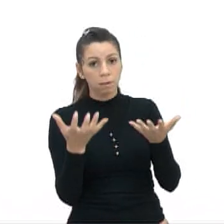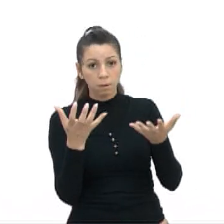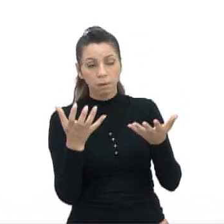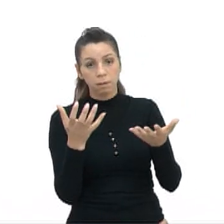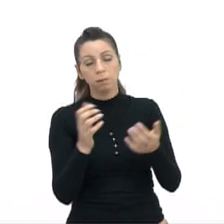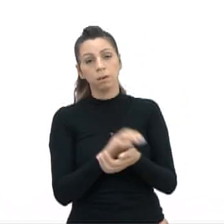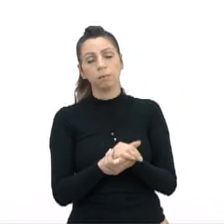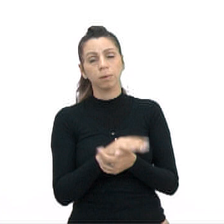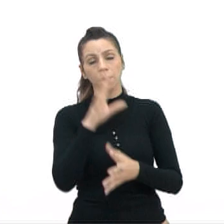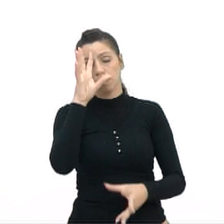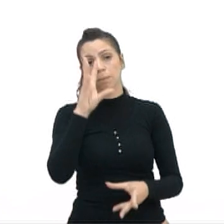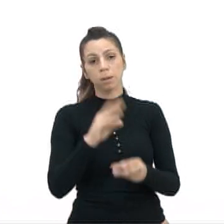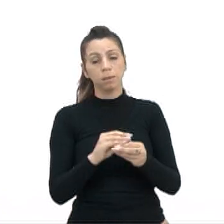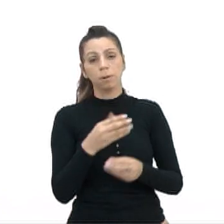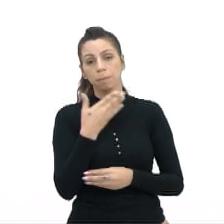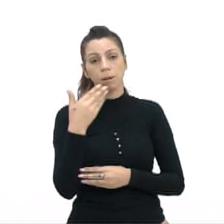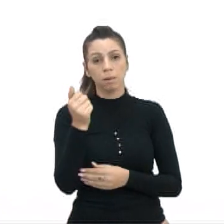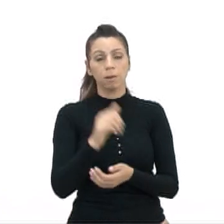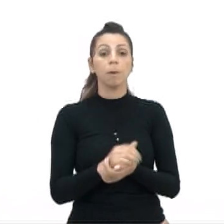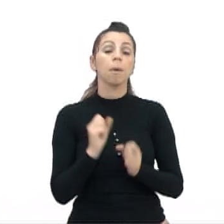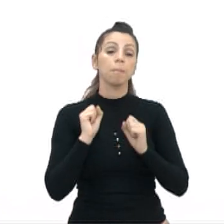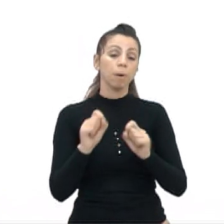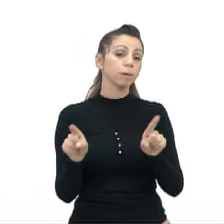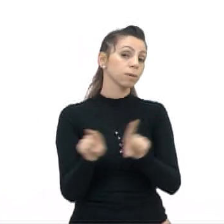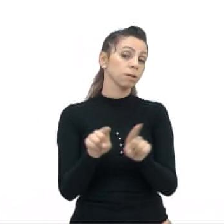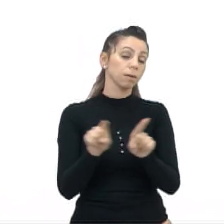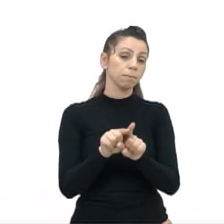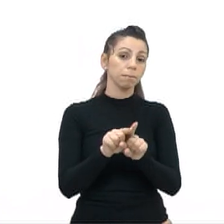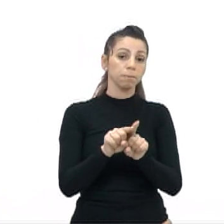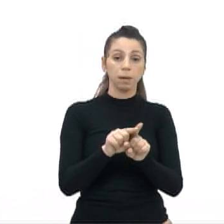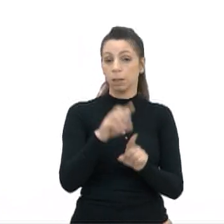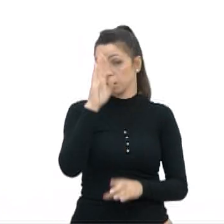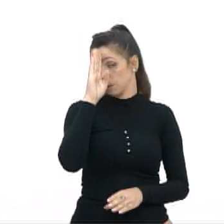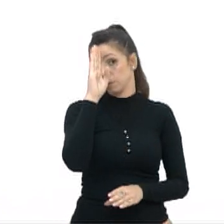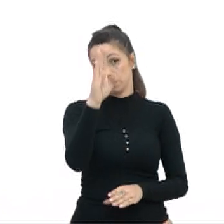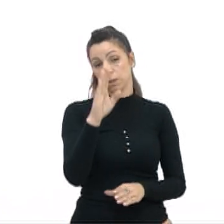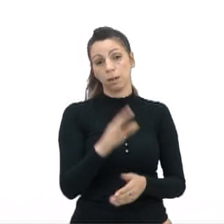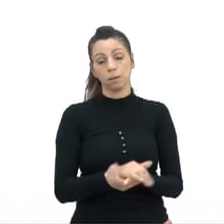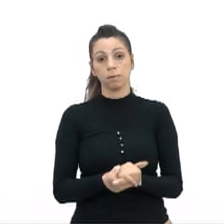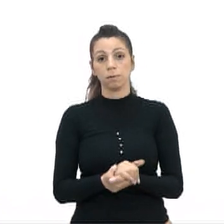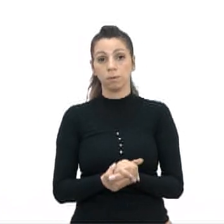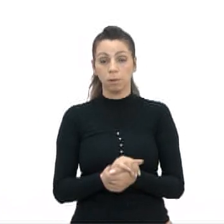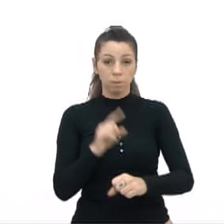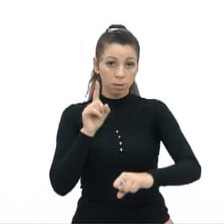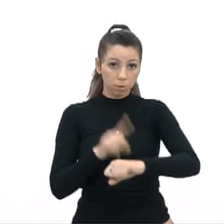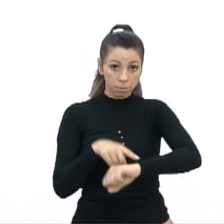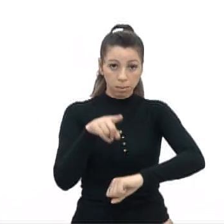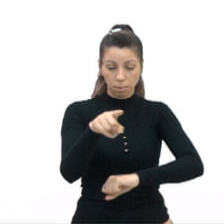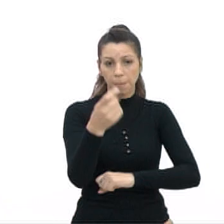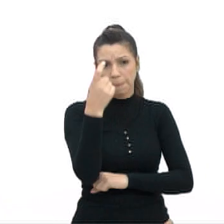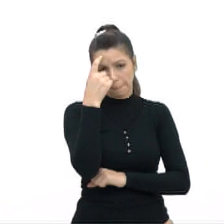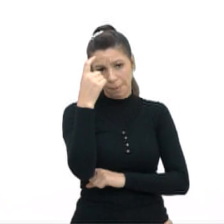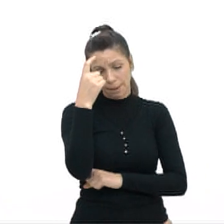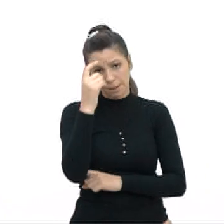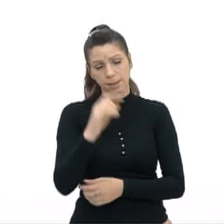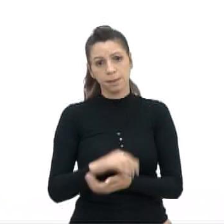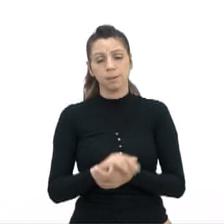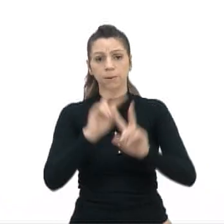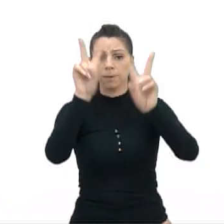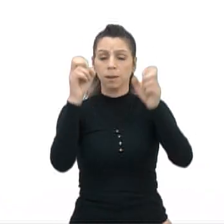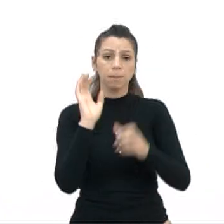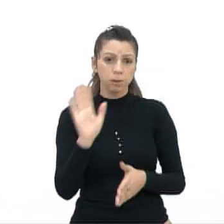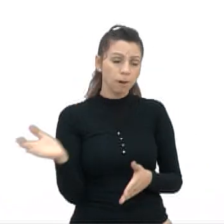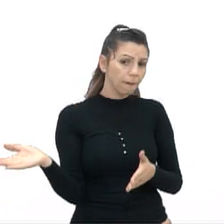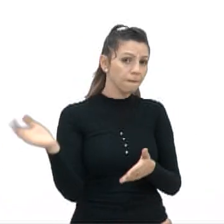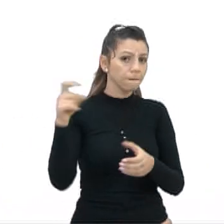melhor, mas só fazer a conta direto, se você já pegou a ideia, também resolve. Tá? Então, vou te dar um tempinho, pense no assunto e nós